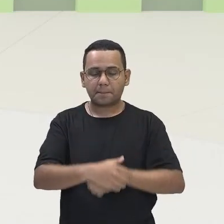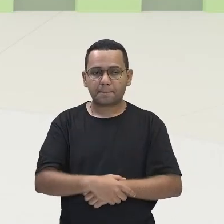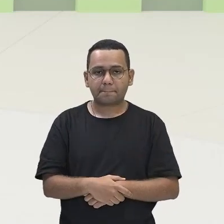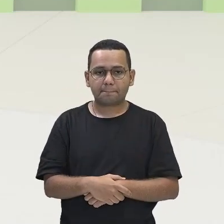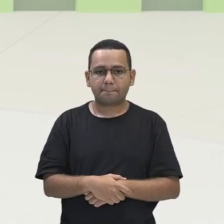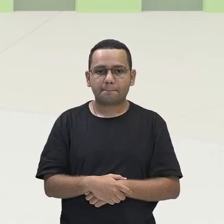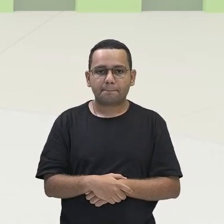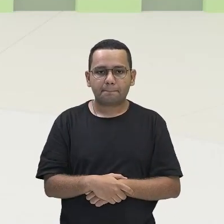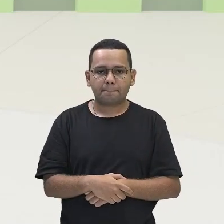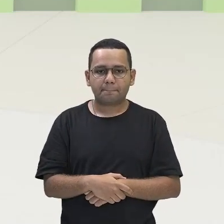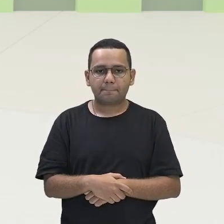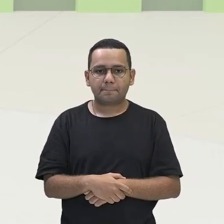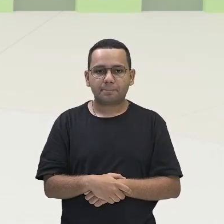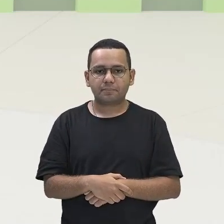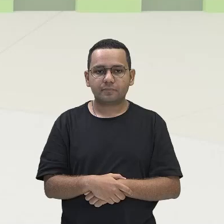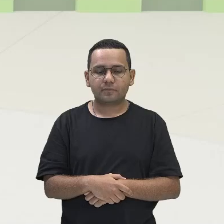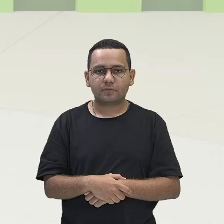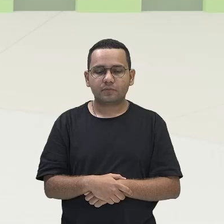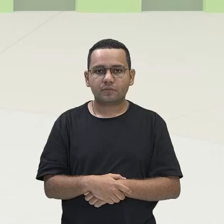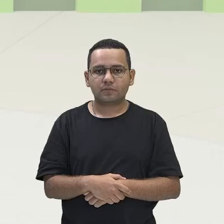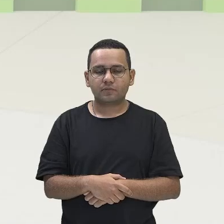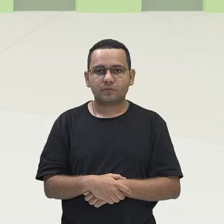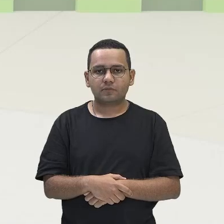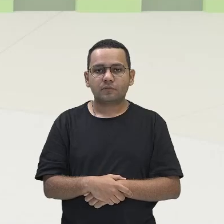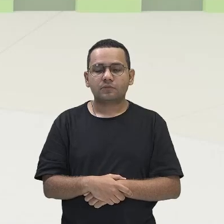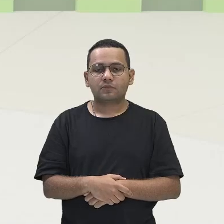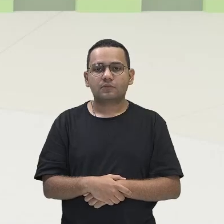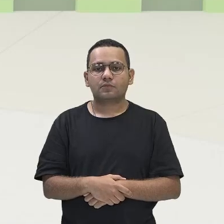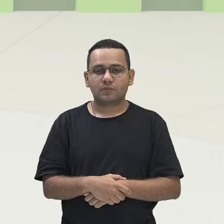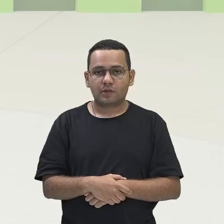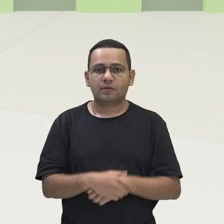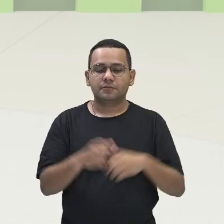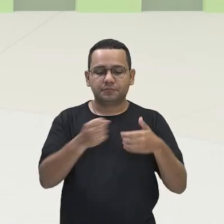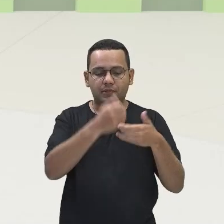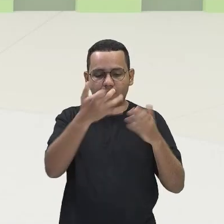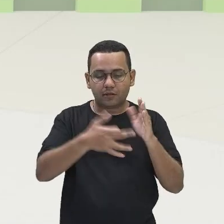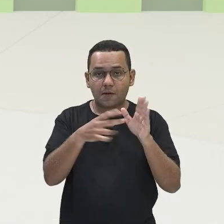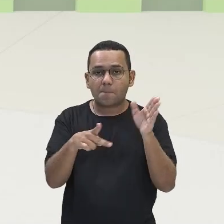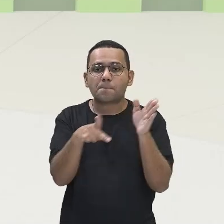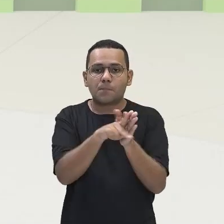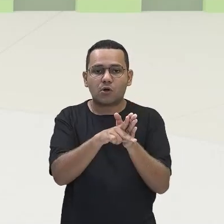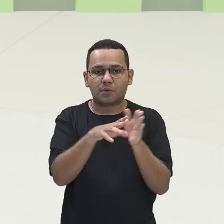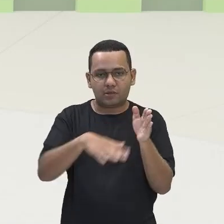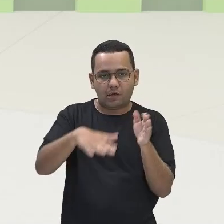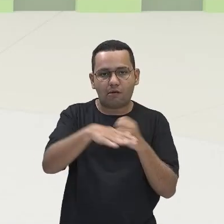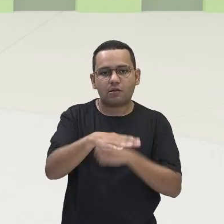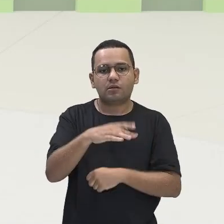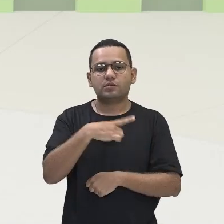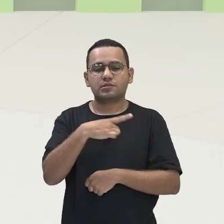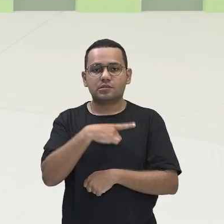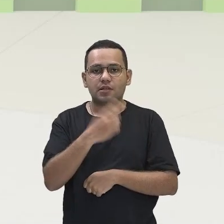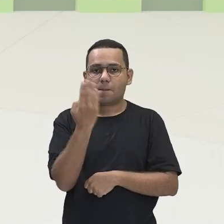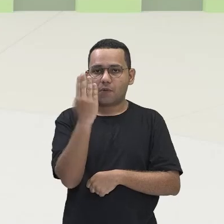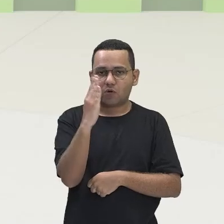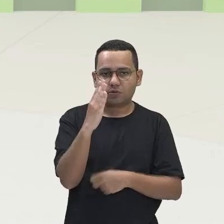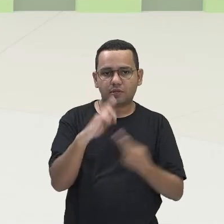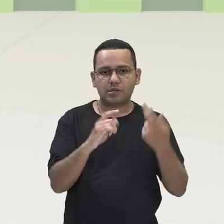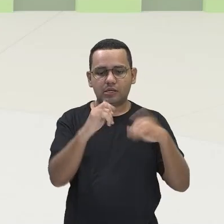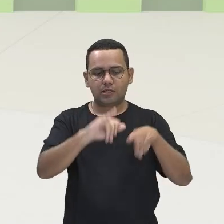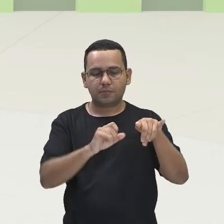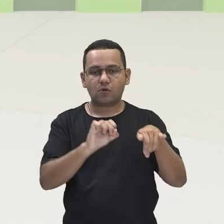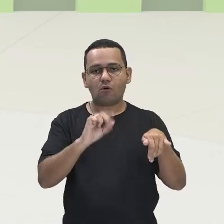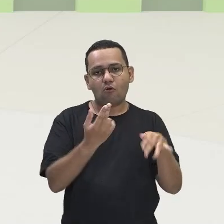são todos os elementos e processos biológicos, químicos e físicos